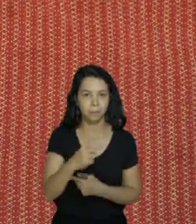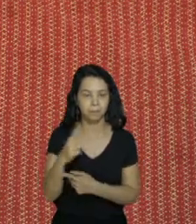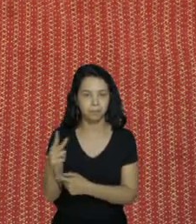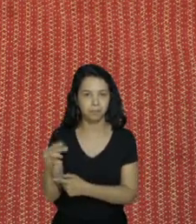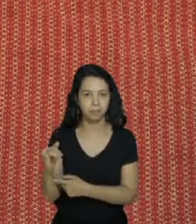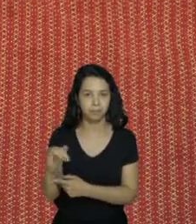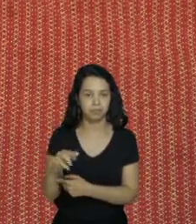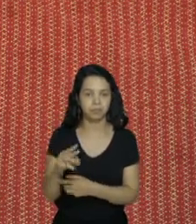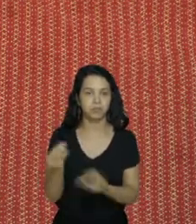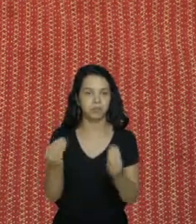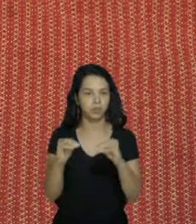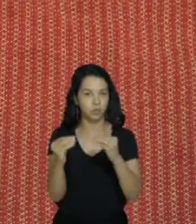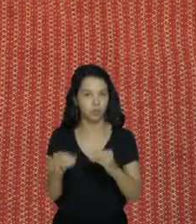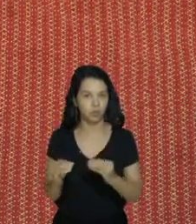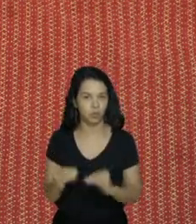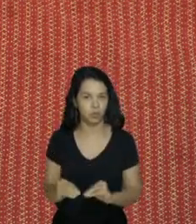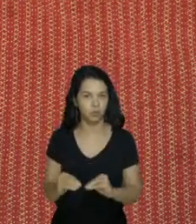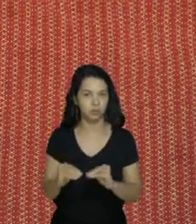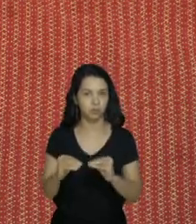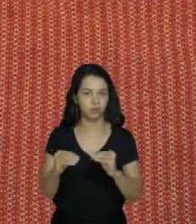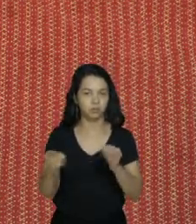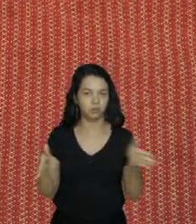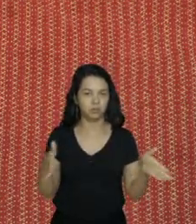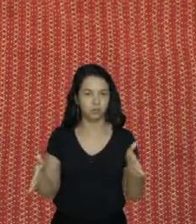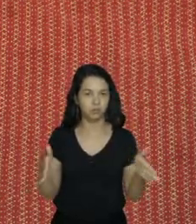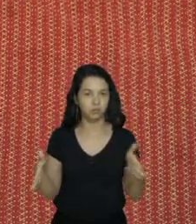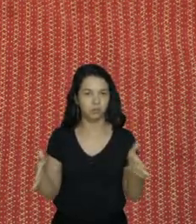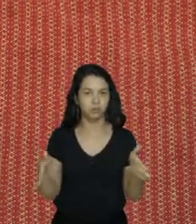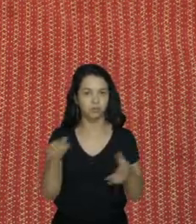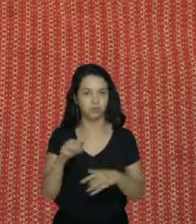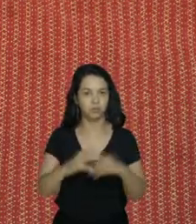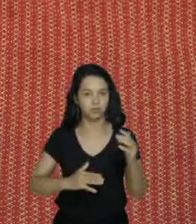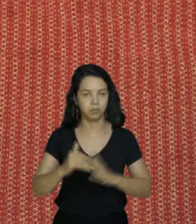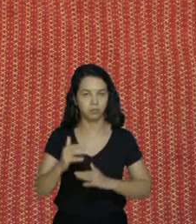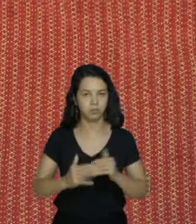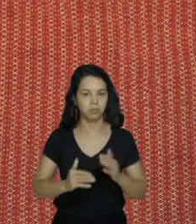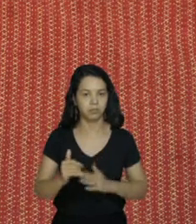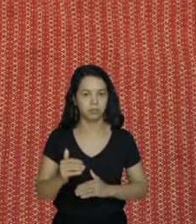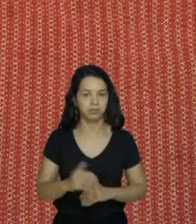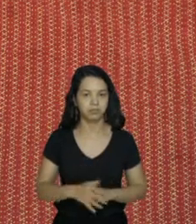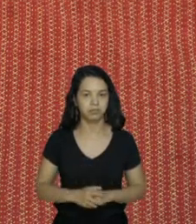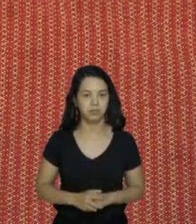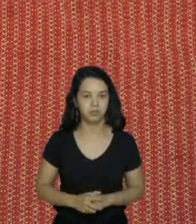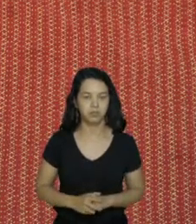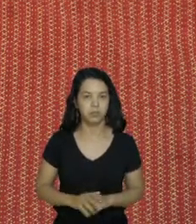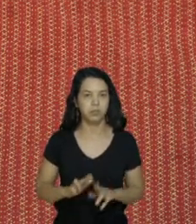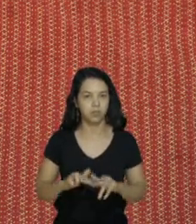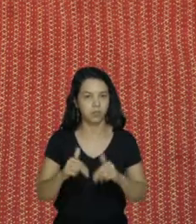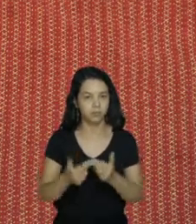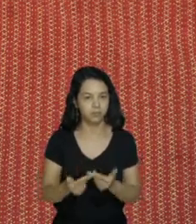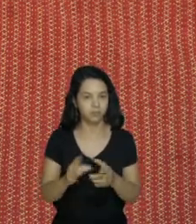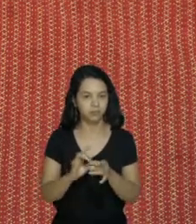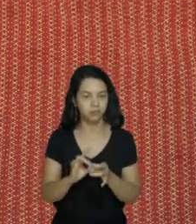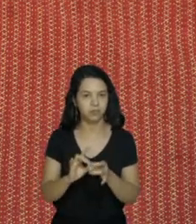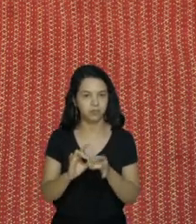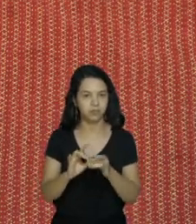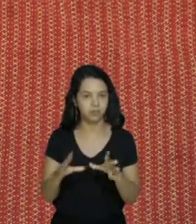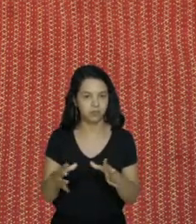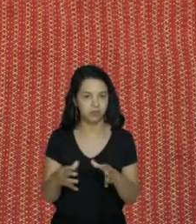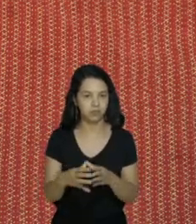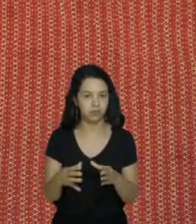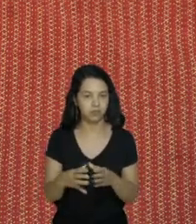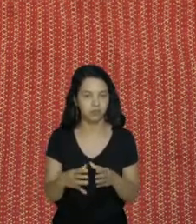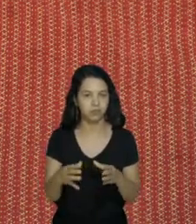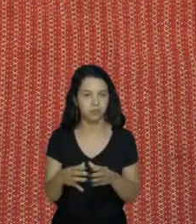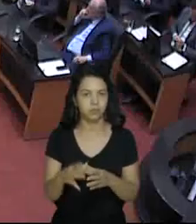estabelece os prazos para essa atividade. Dessa forma, fica liberada a bancada do Partido